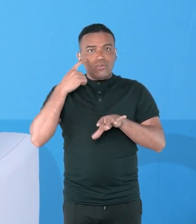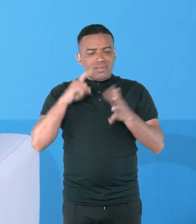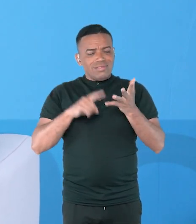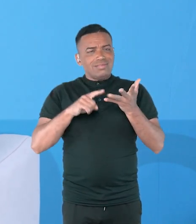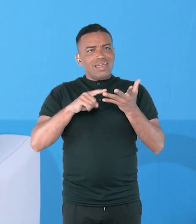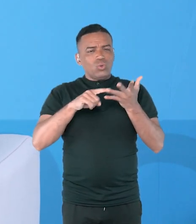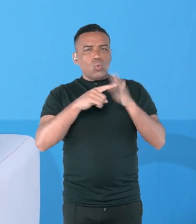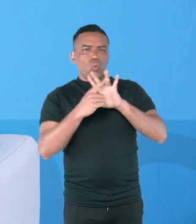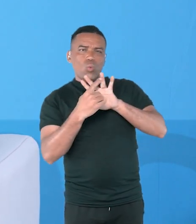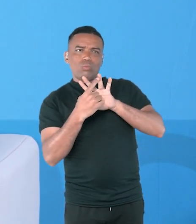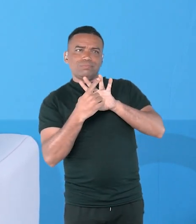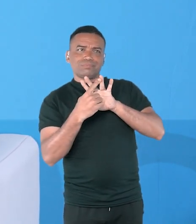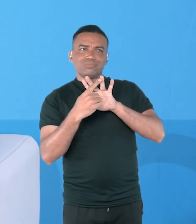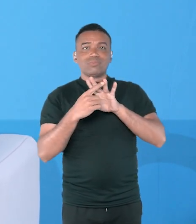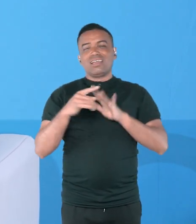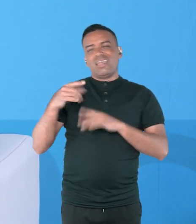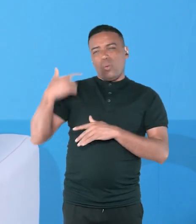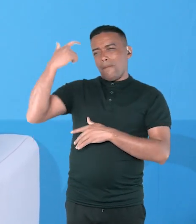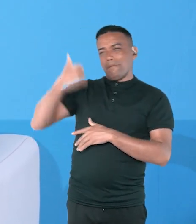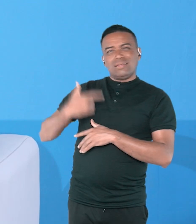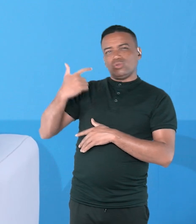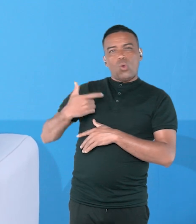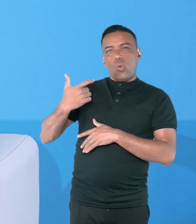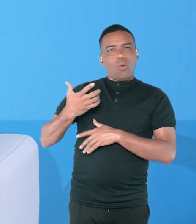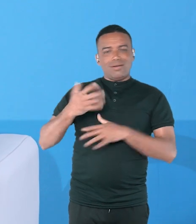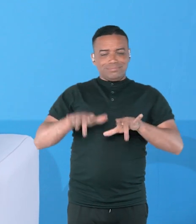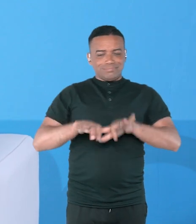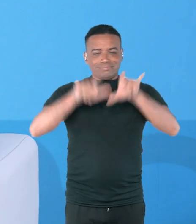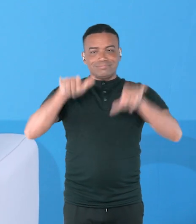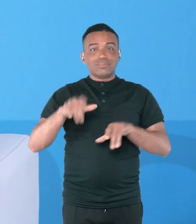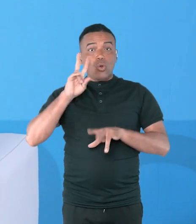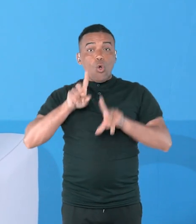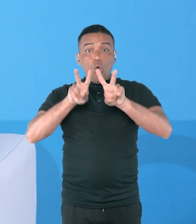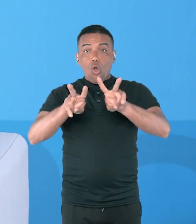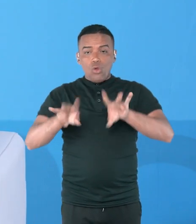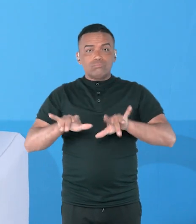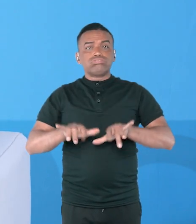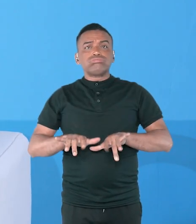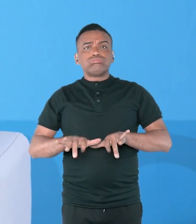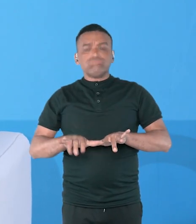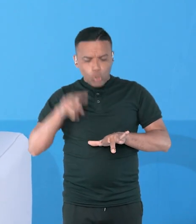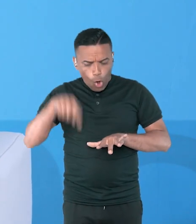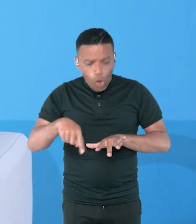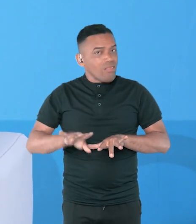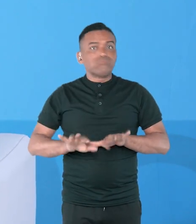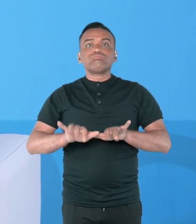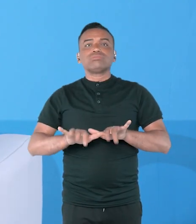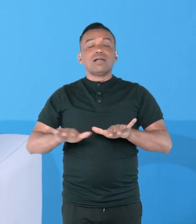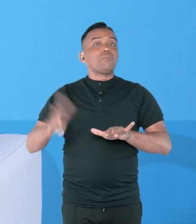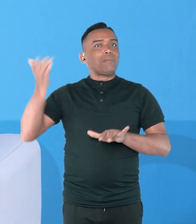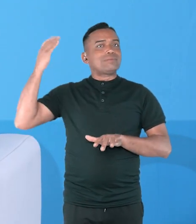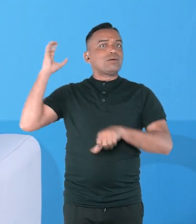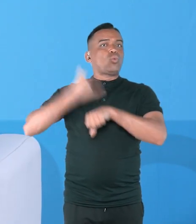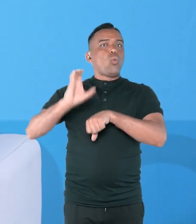e eu vi que o meu dedinho, eu gosto de contar essa história porque eu sou uma pessoa que tecla no computador, olhando só para a tela, sem ver o teclado, porque